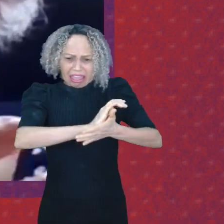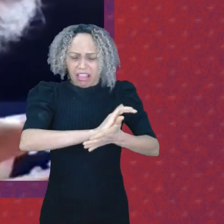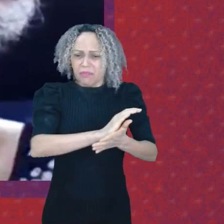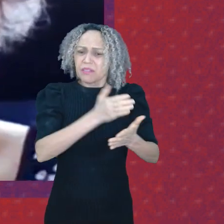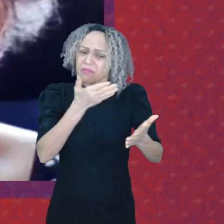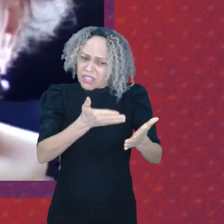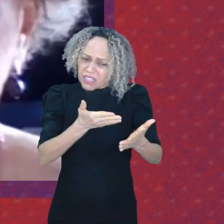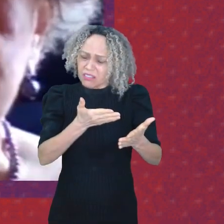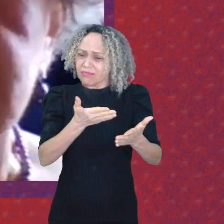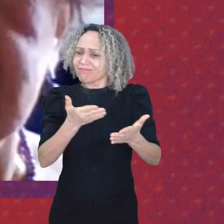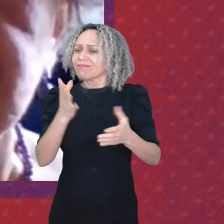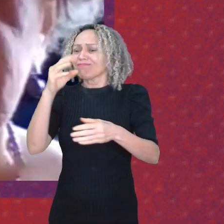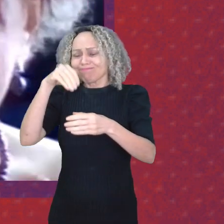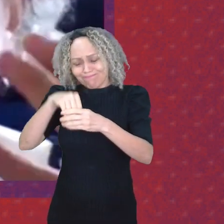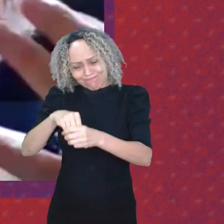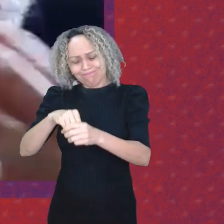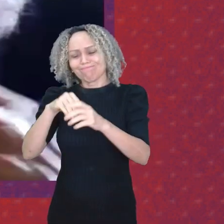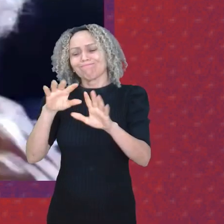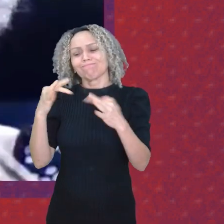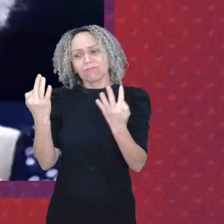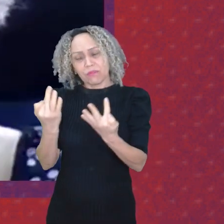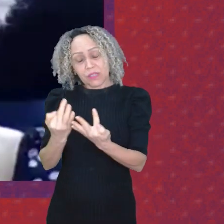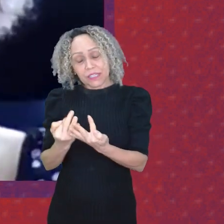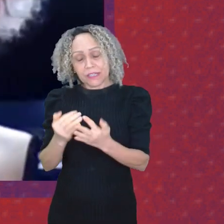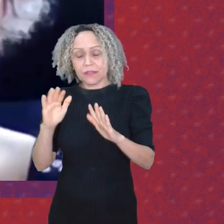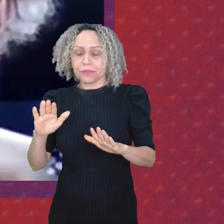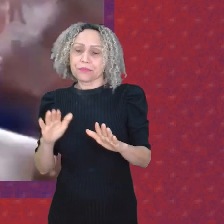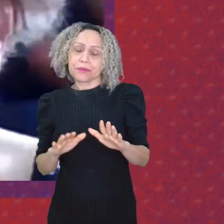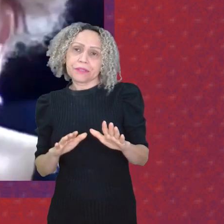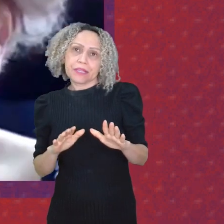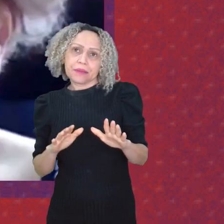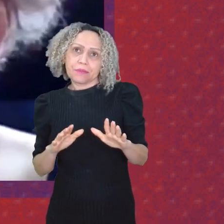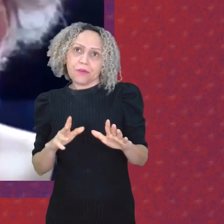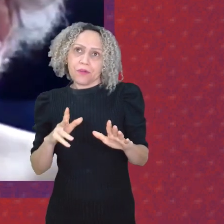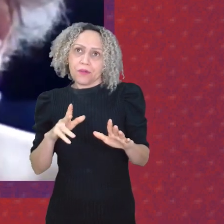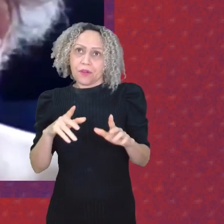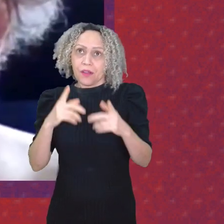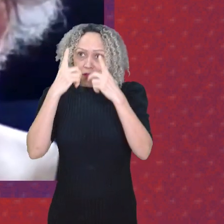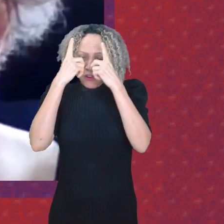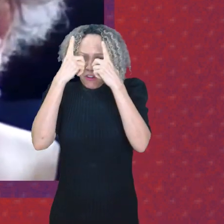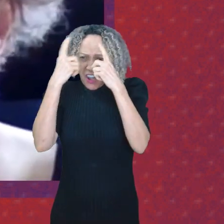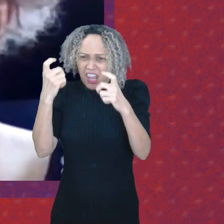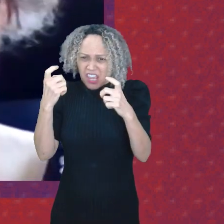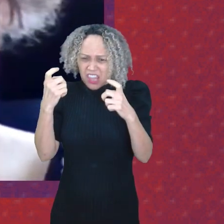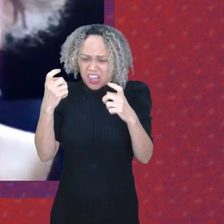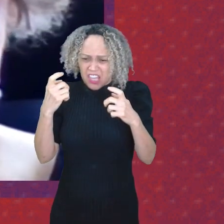Quebra o braço, machuca, arrebenta a perna, roxos.